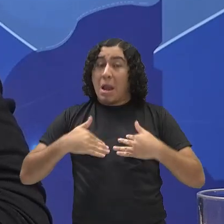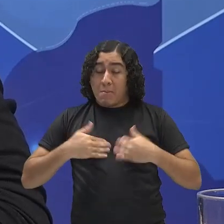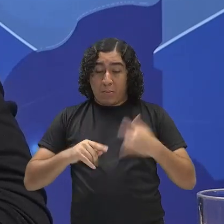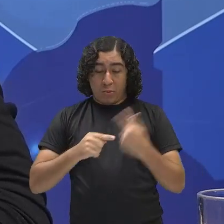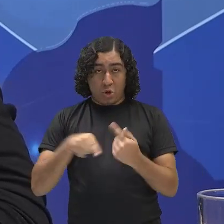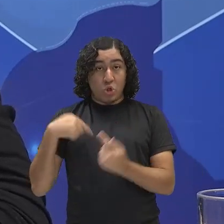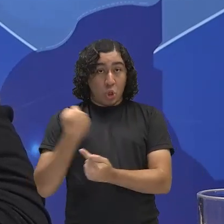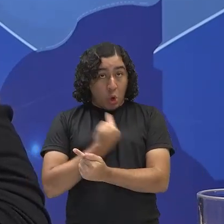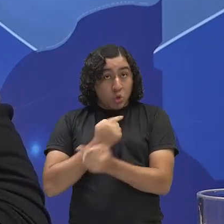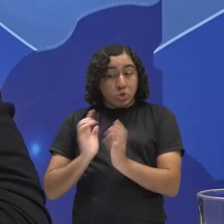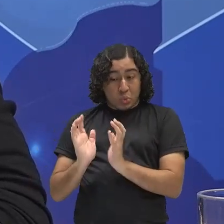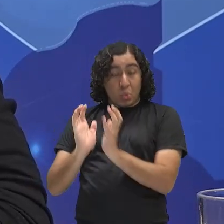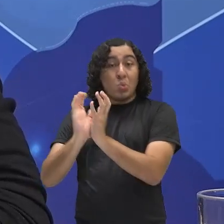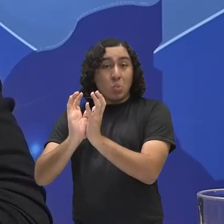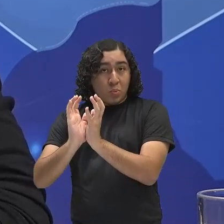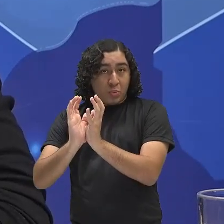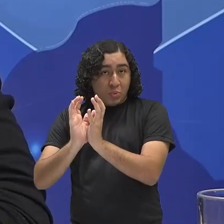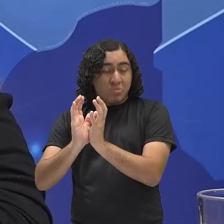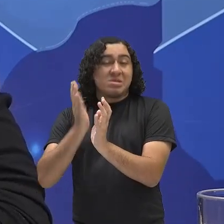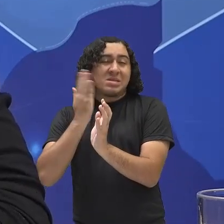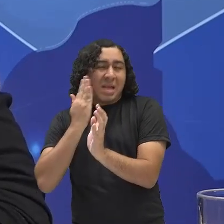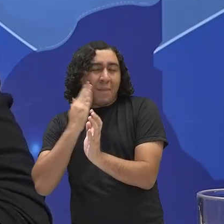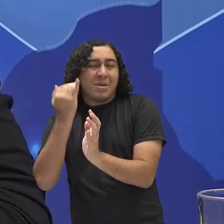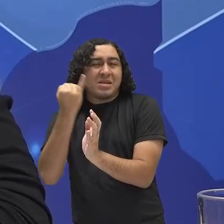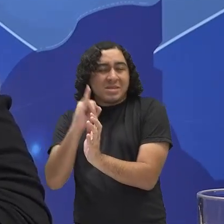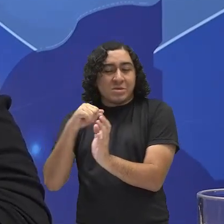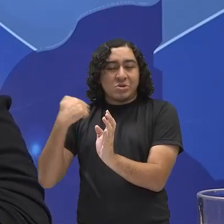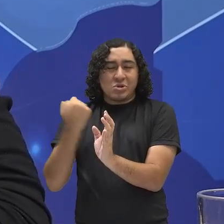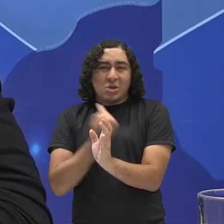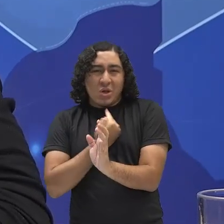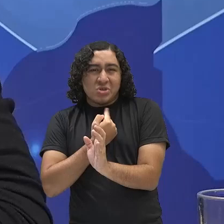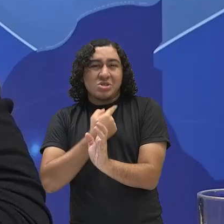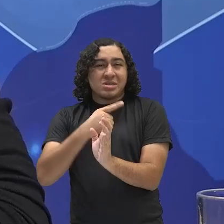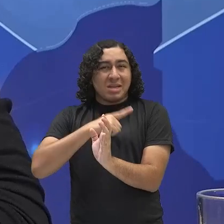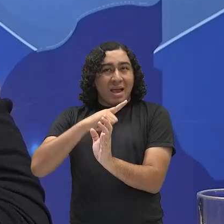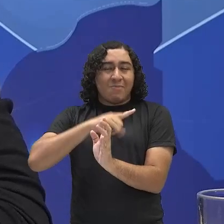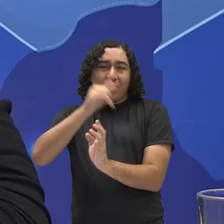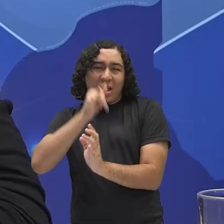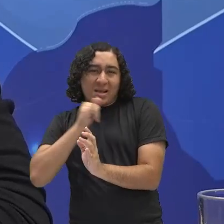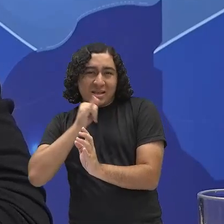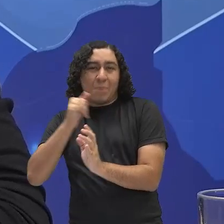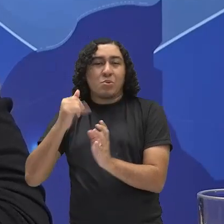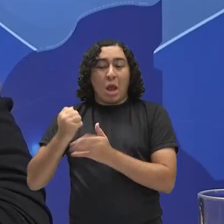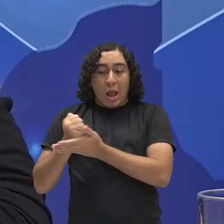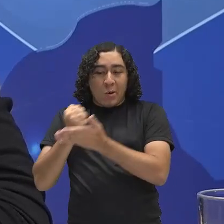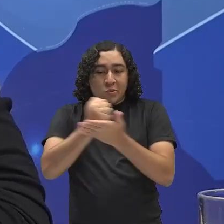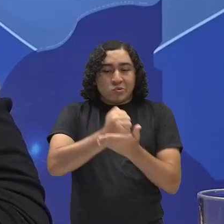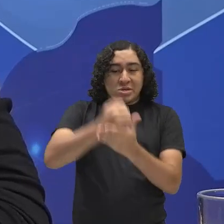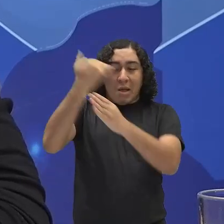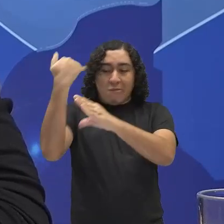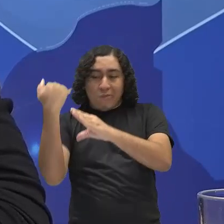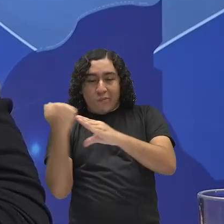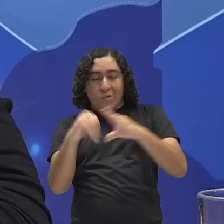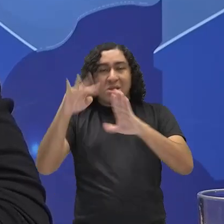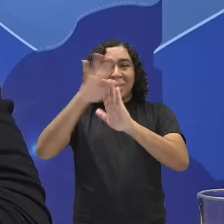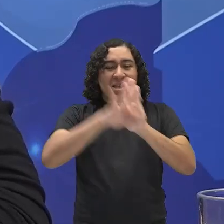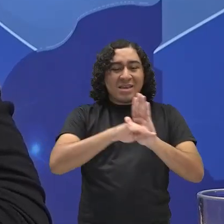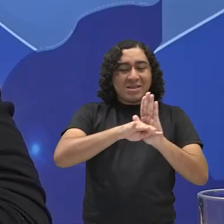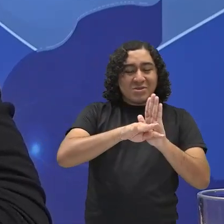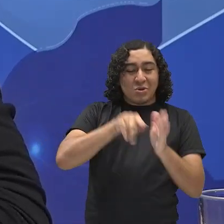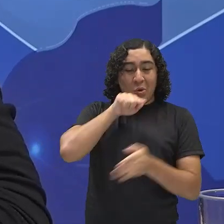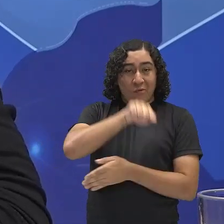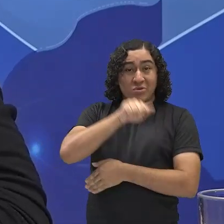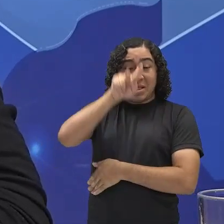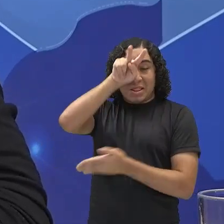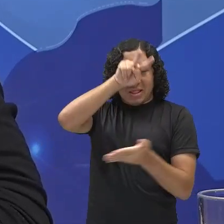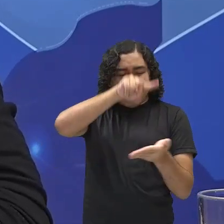disso, caso a gente passe alguma instrução que o senhor não entenda ou que não fique muito claro ali, ou que o senhor não tenha uma segurança para fazer aquela configuração, o senhor